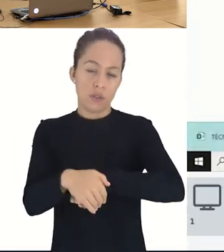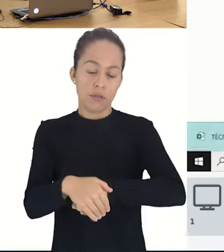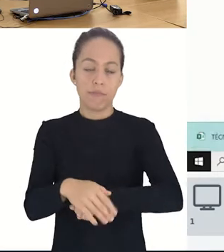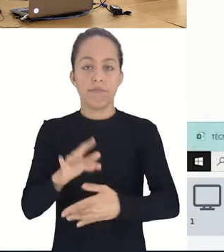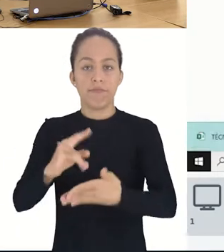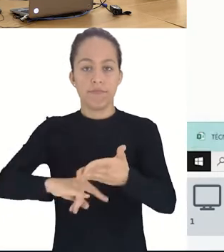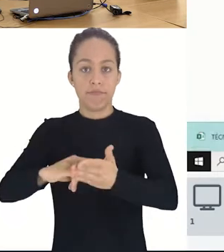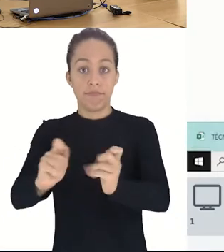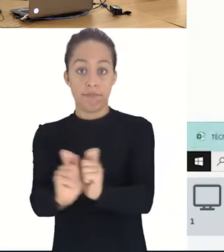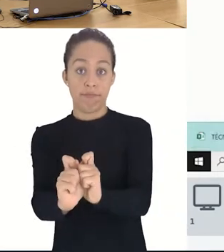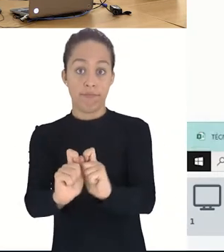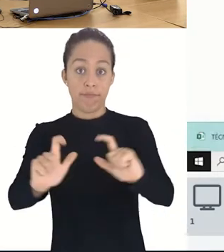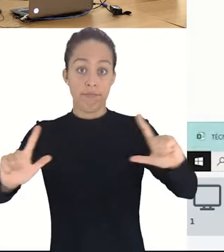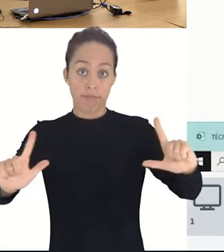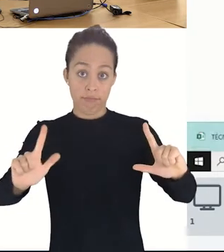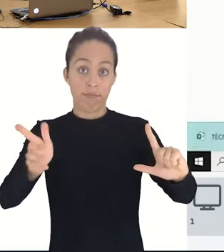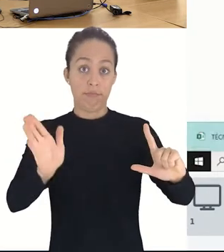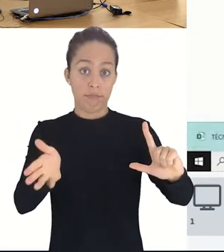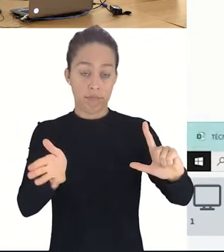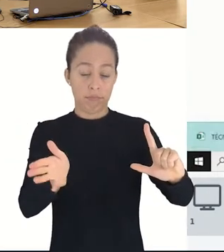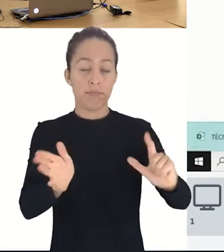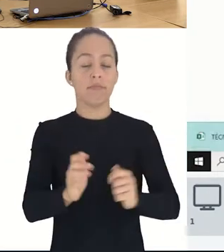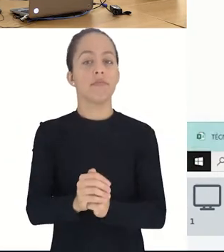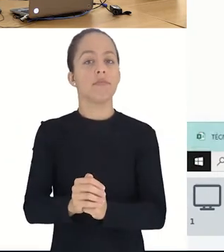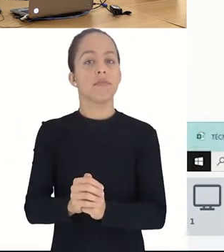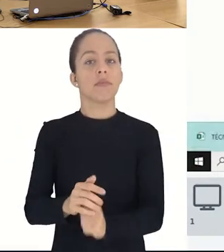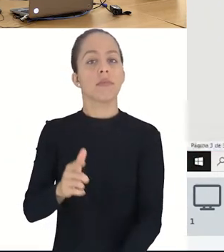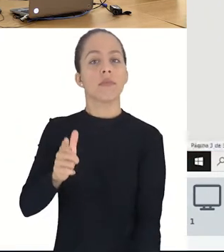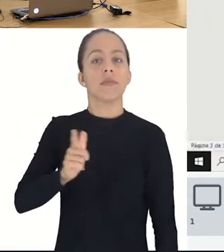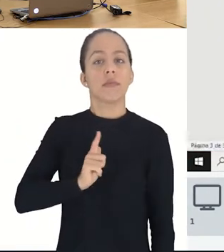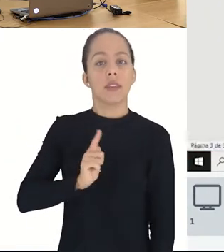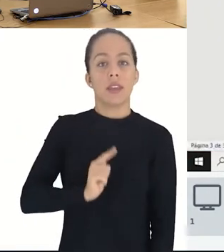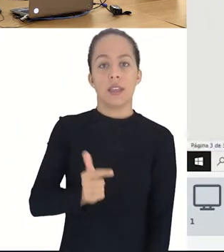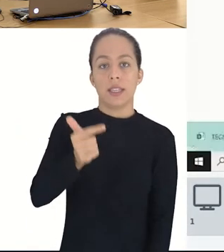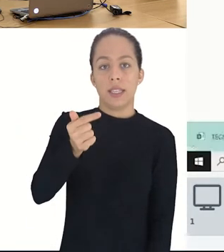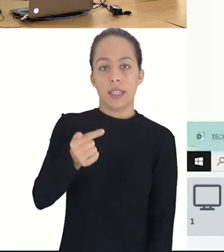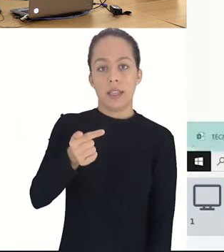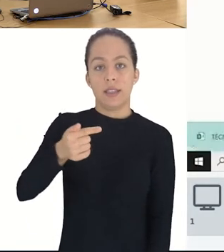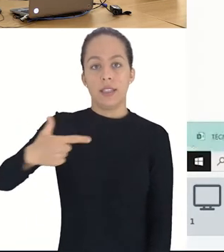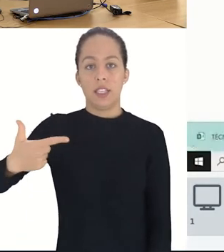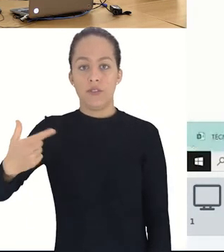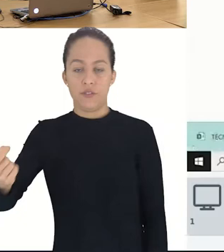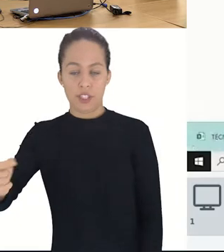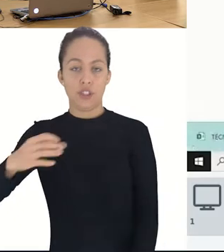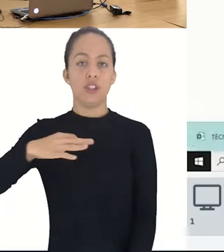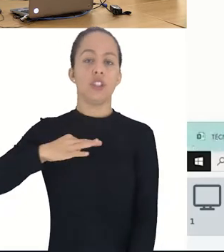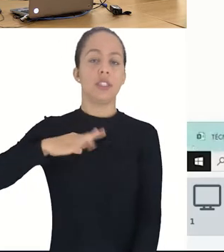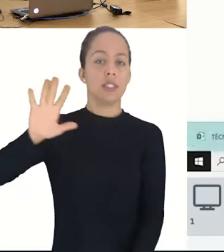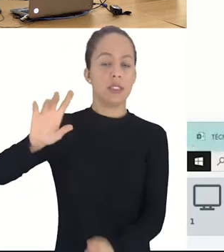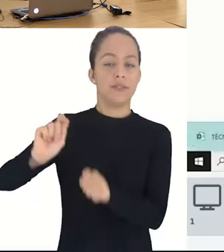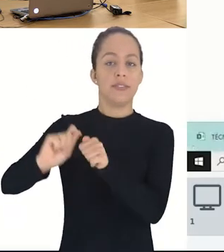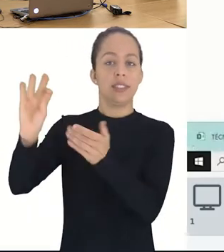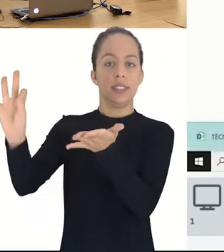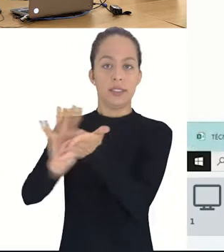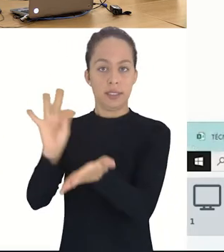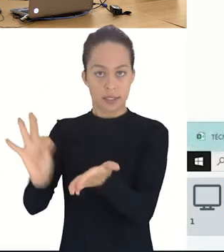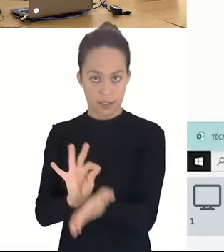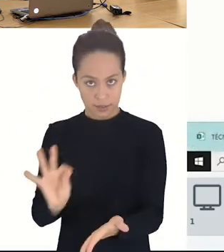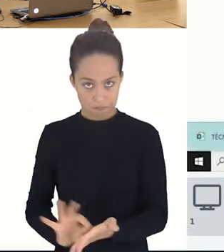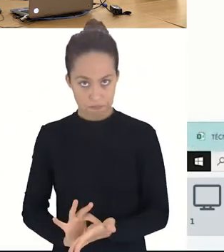O arquivo já foi aberto e novamente 720 candidatos inscritos